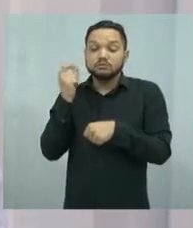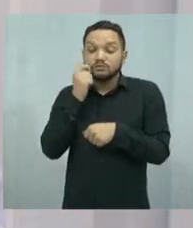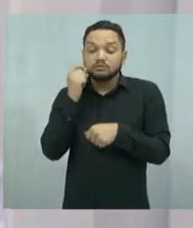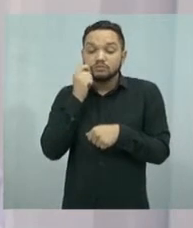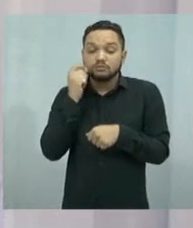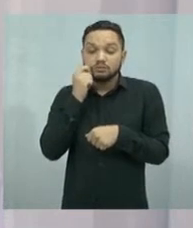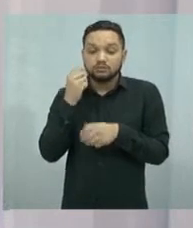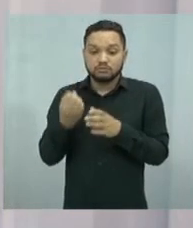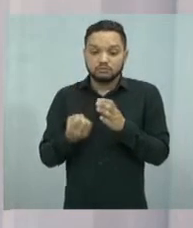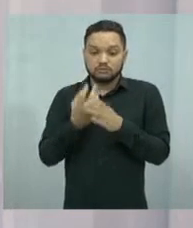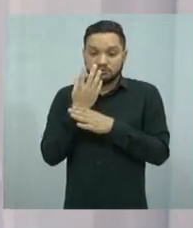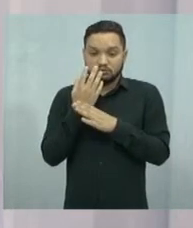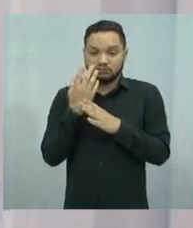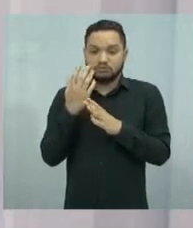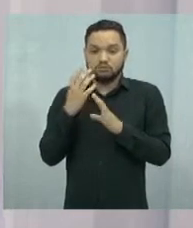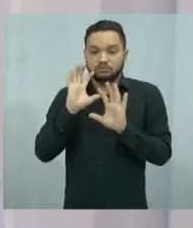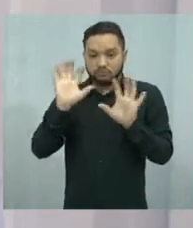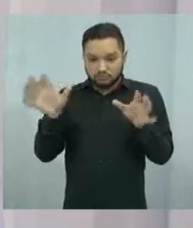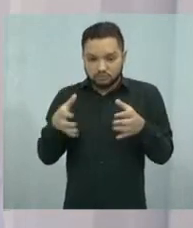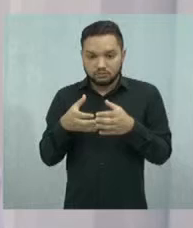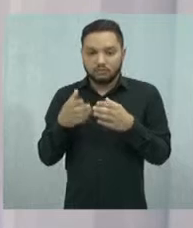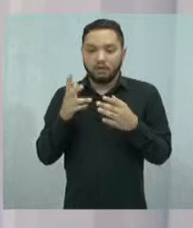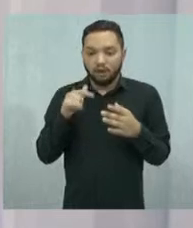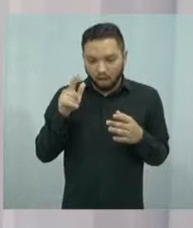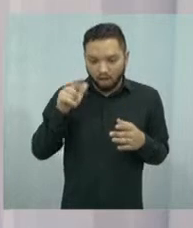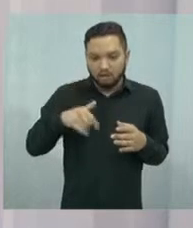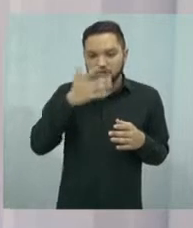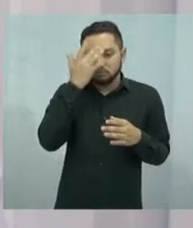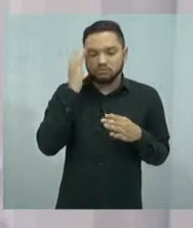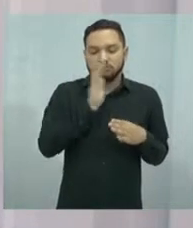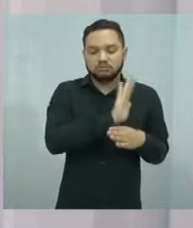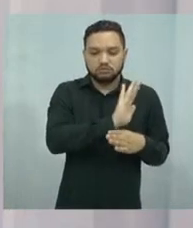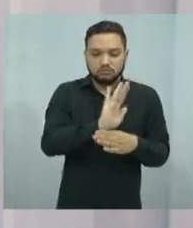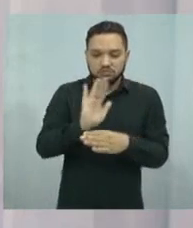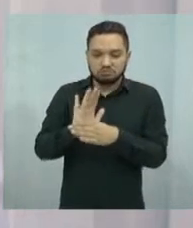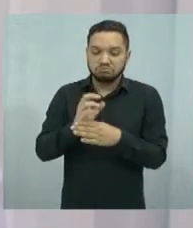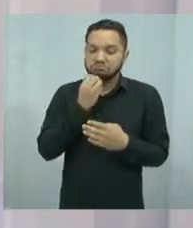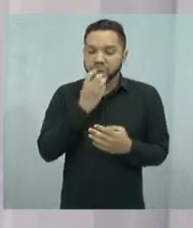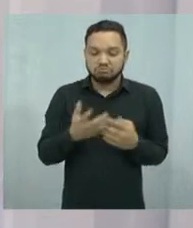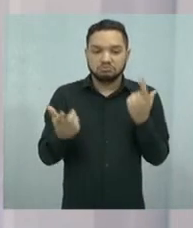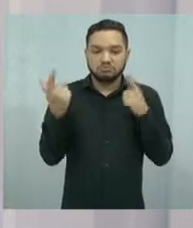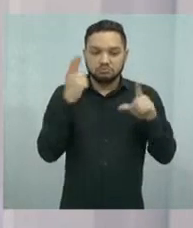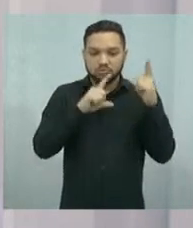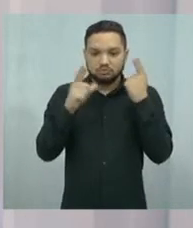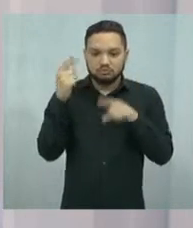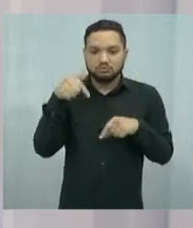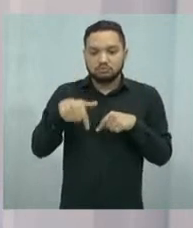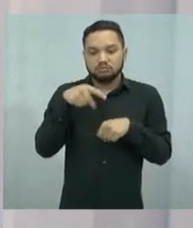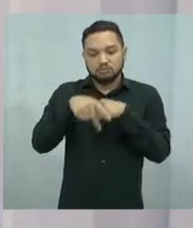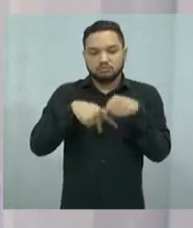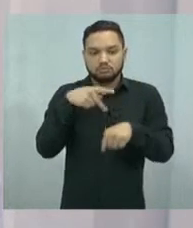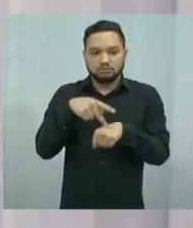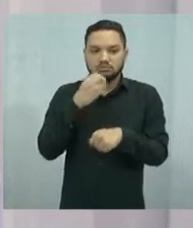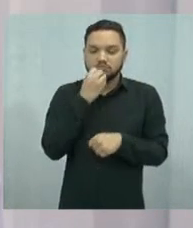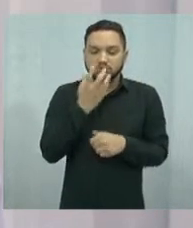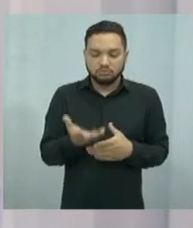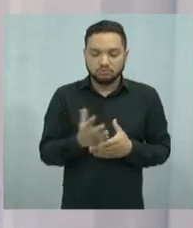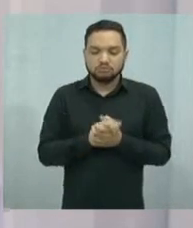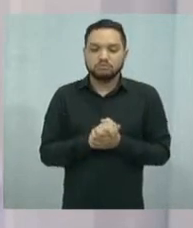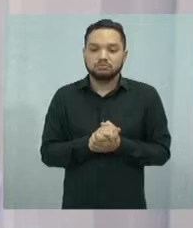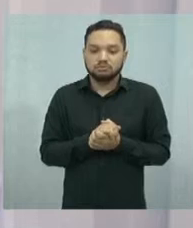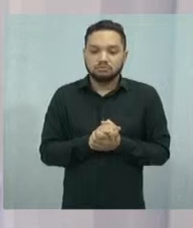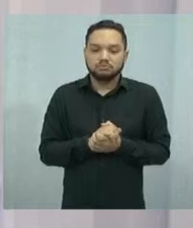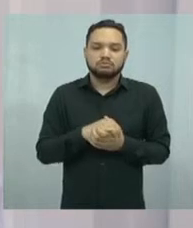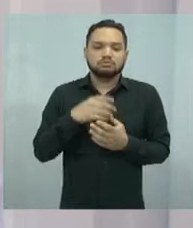criasse uma sociedade nacional de socorro. E isso foi muito exitoso, deu certo naquele país, tiveram ali fundamentos